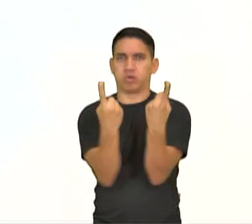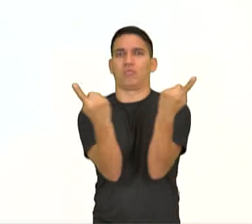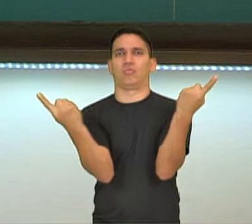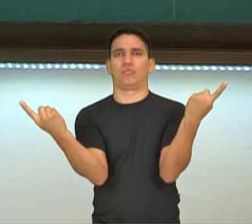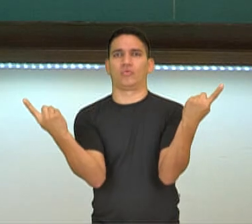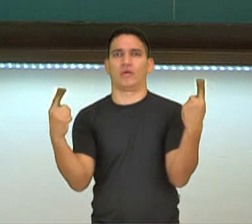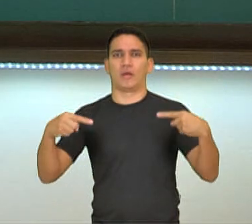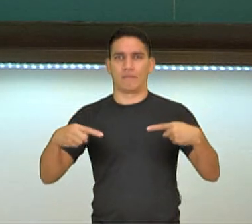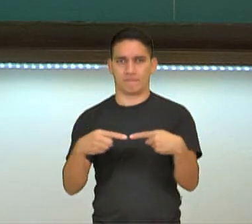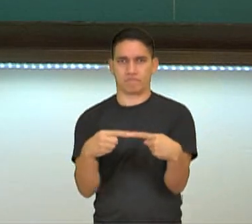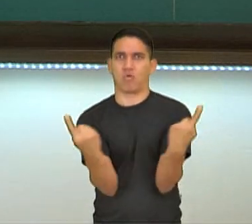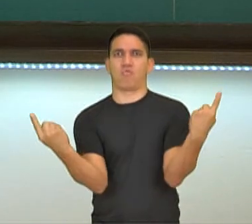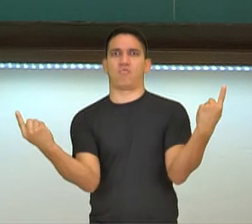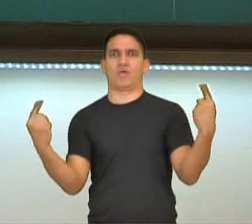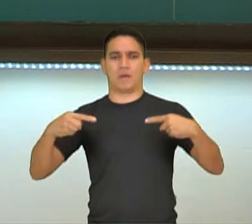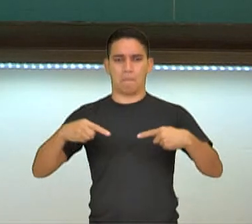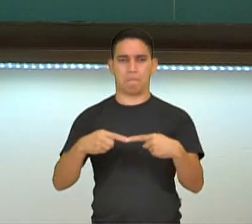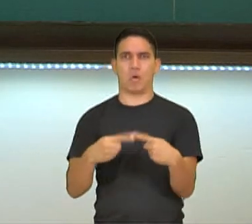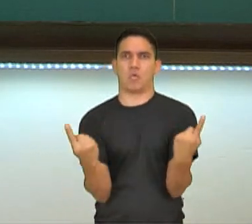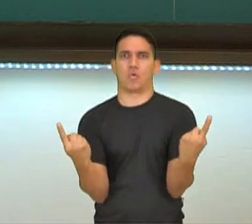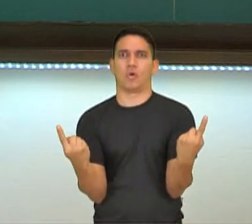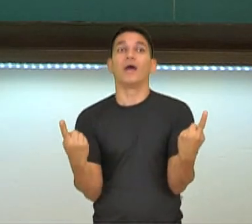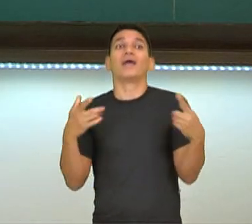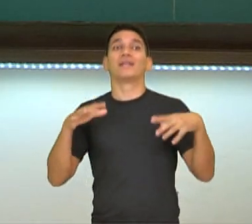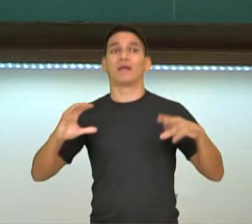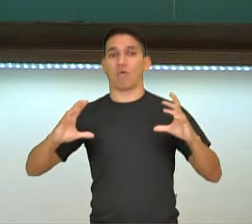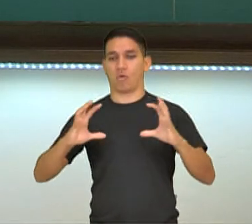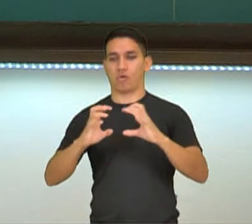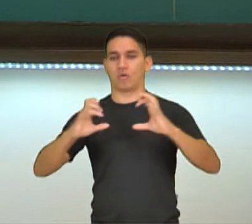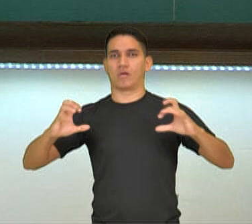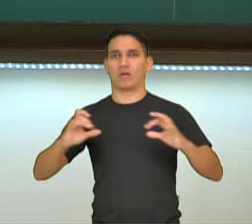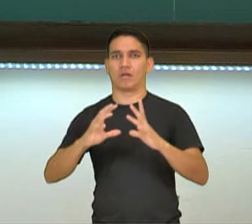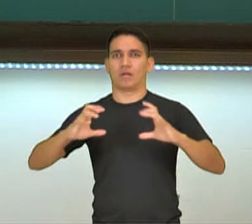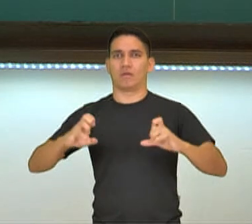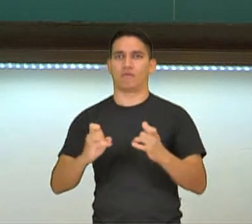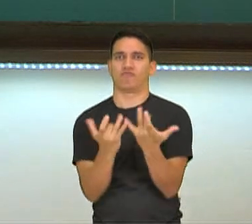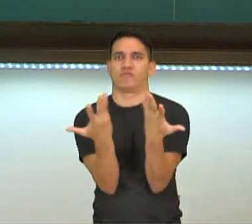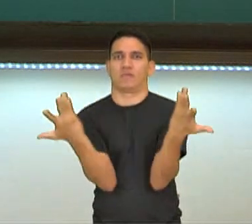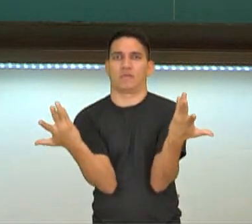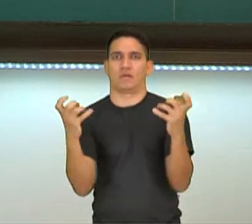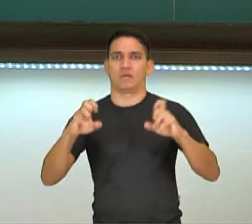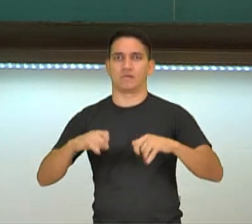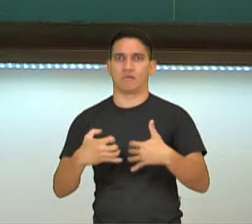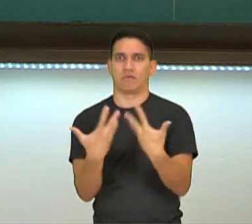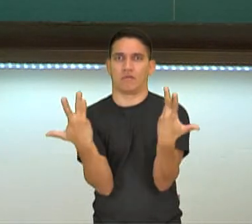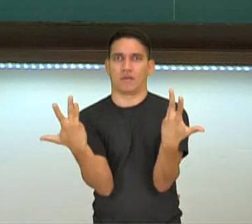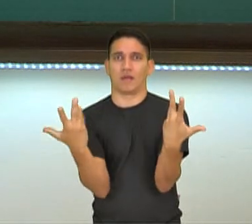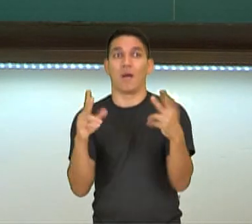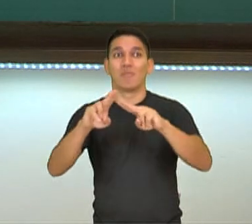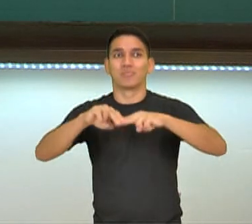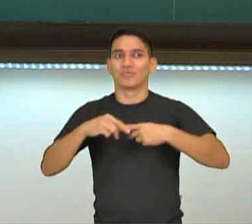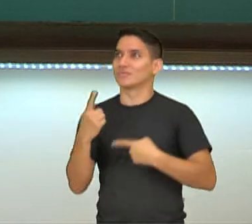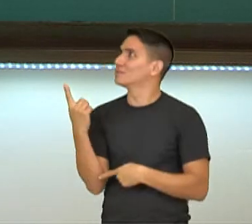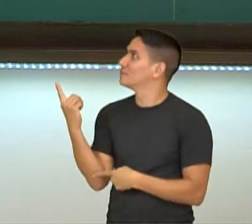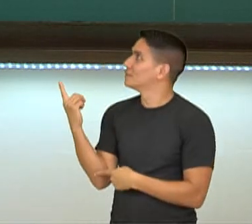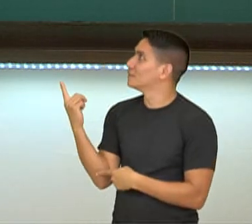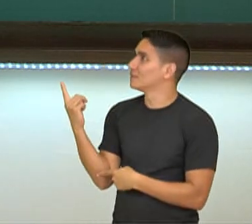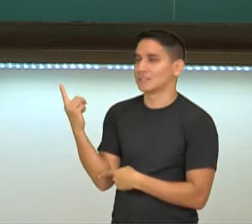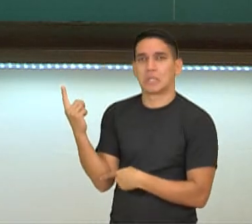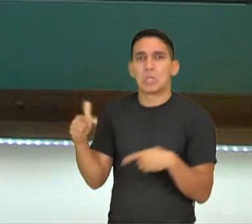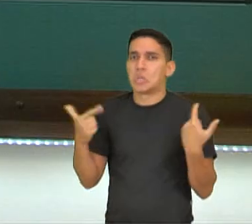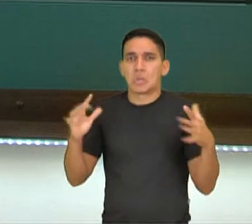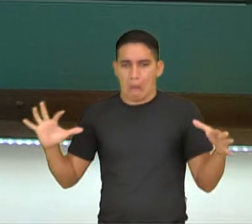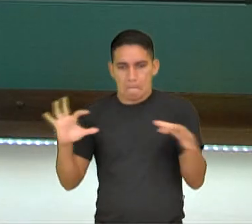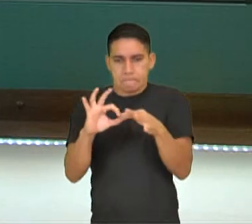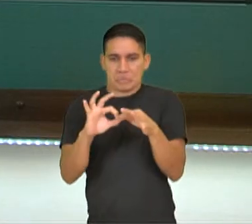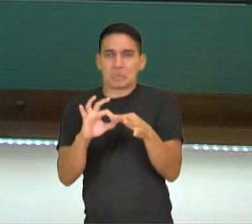cargas se afastam. E esse campo se deforma e as linhas não se conectam. Você pode ver que as linhas formam um buraco. Não